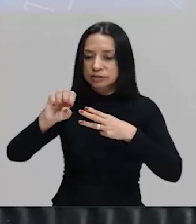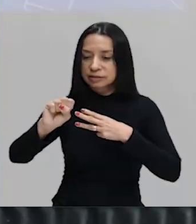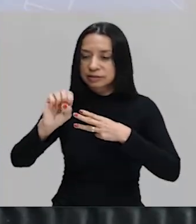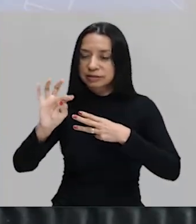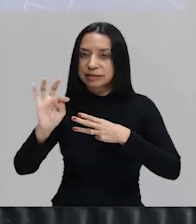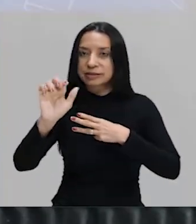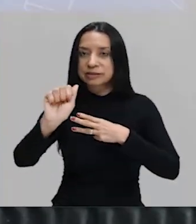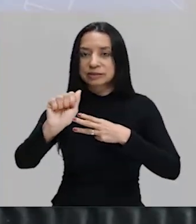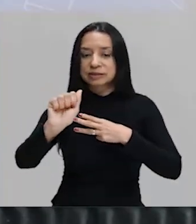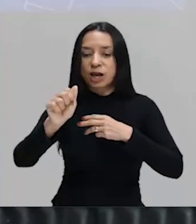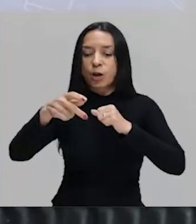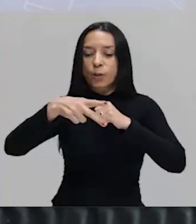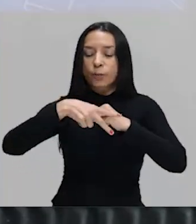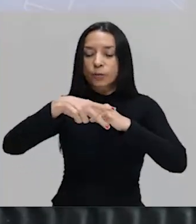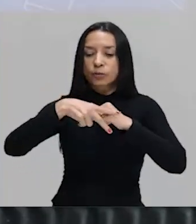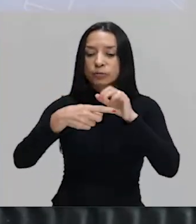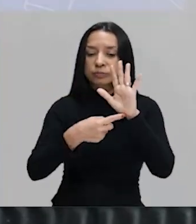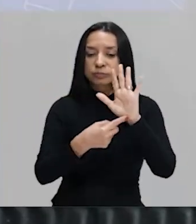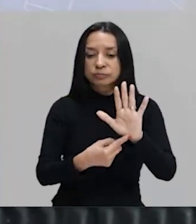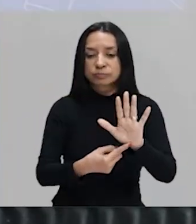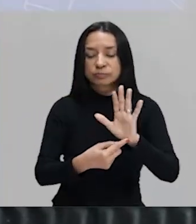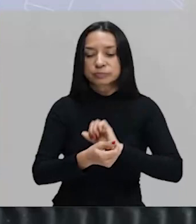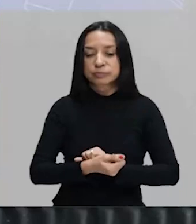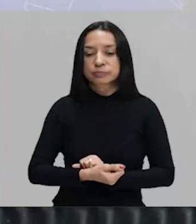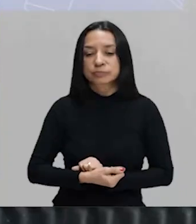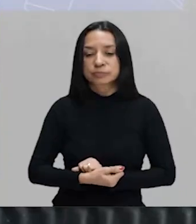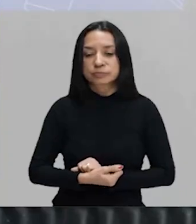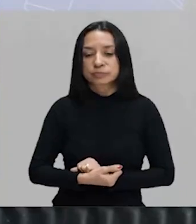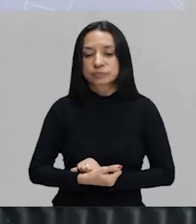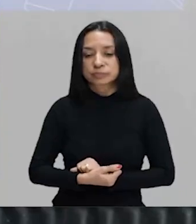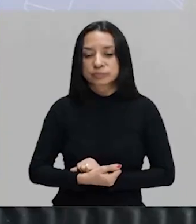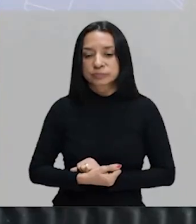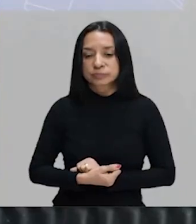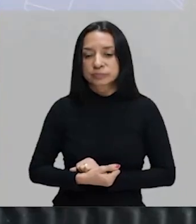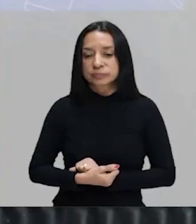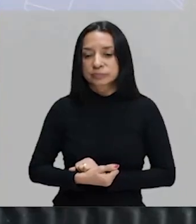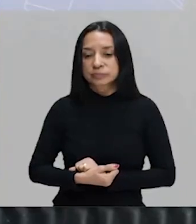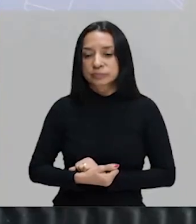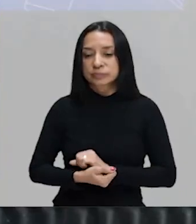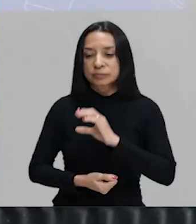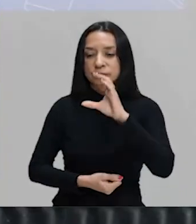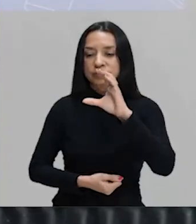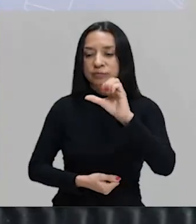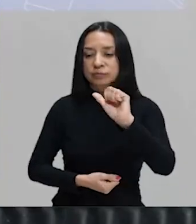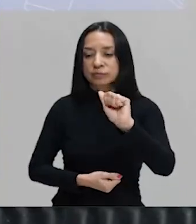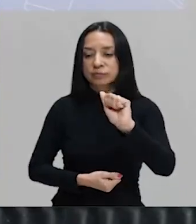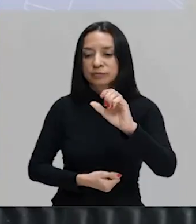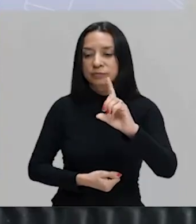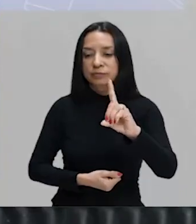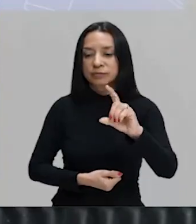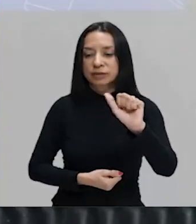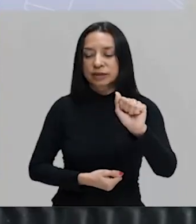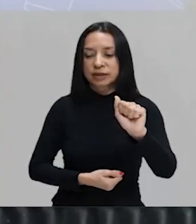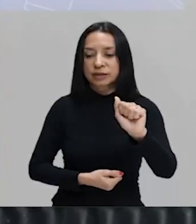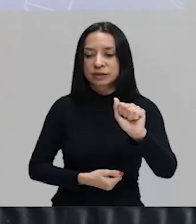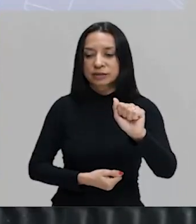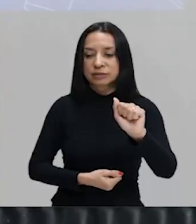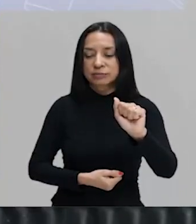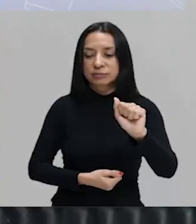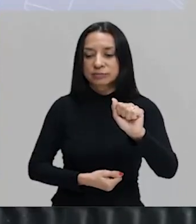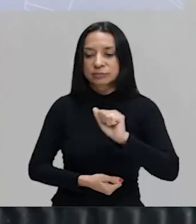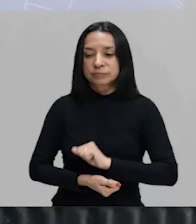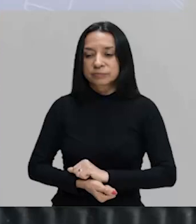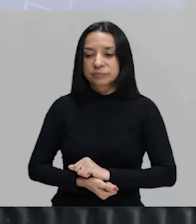um pronome demonstrativo. E bem sei que cada dia é um dia roubado da morte. Eu